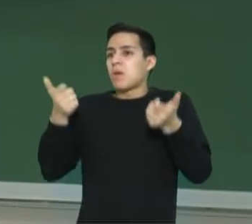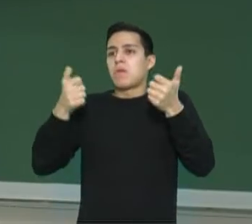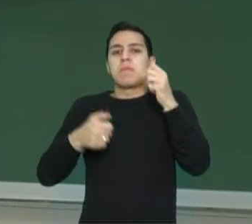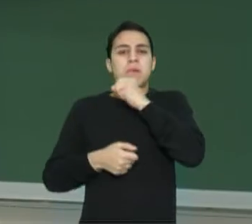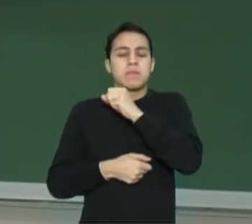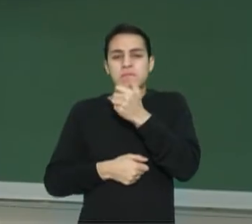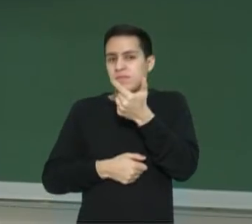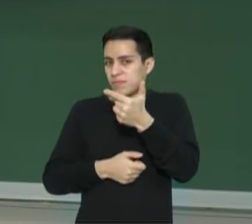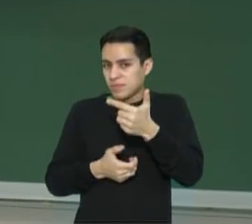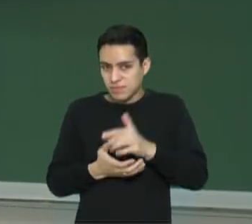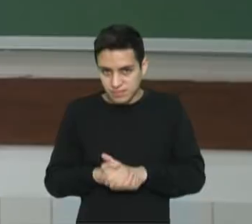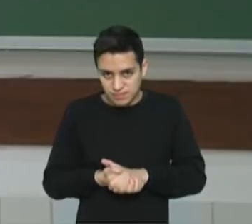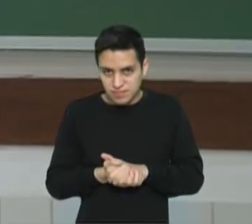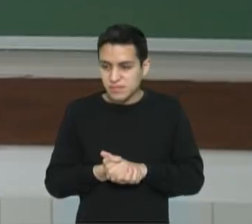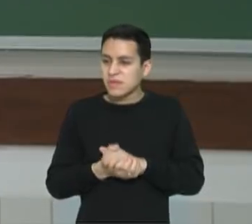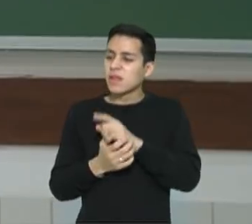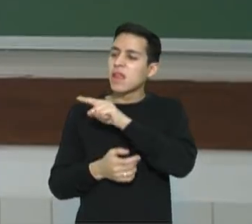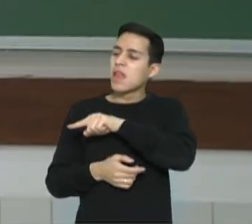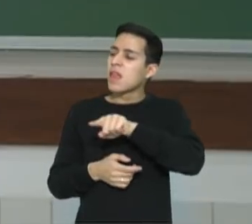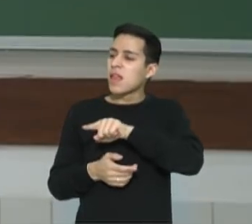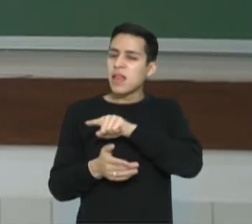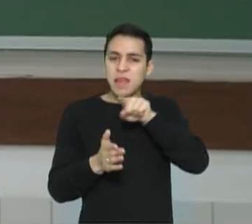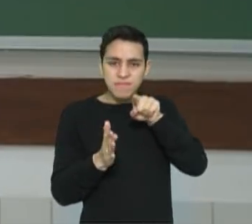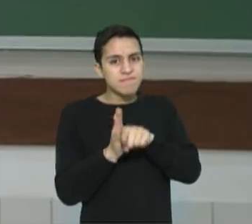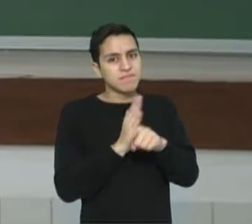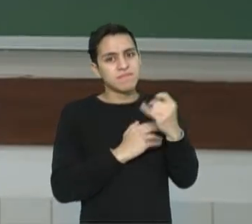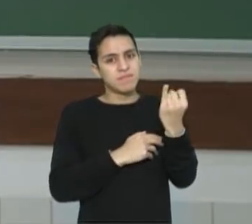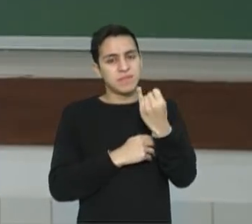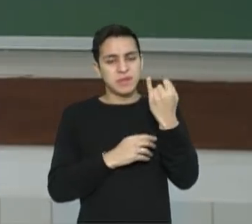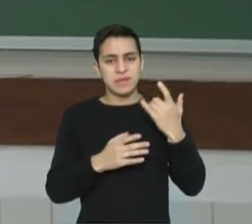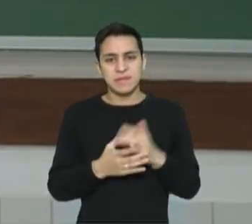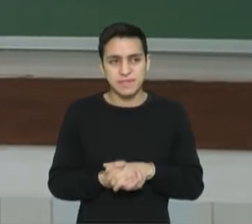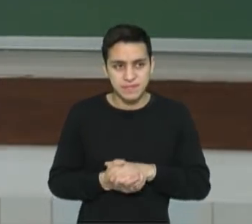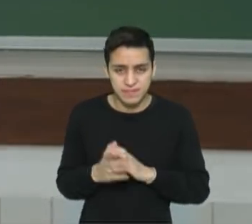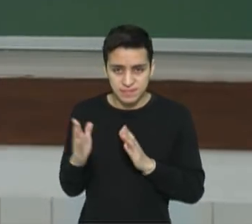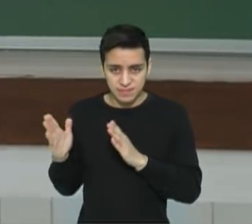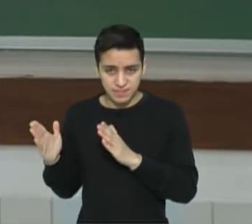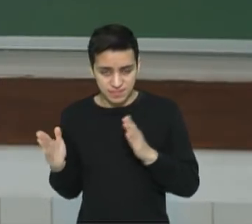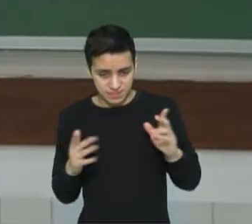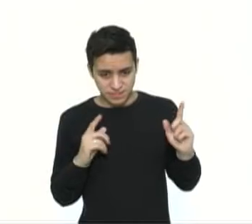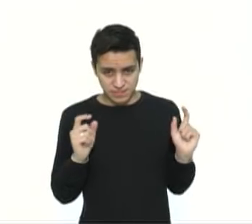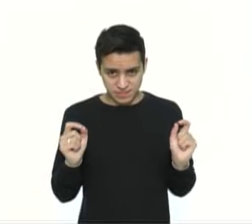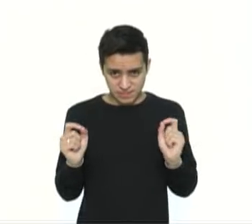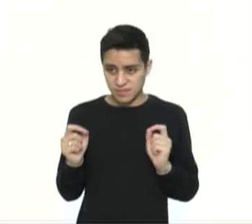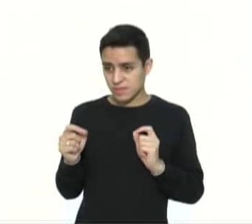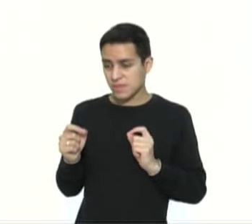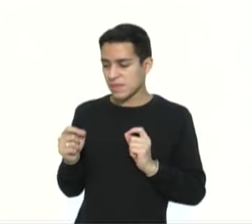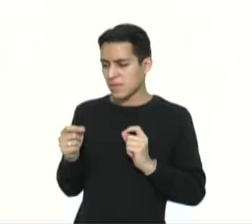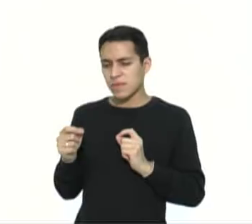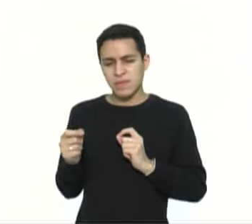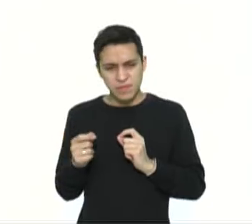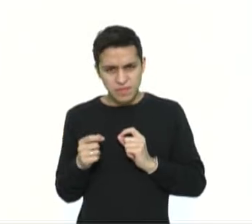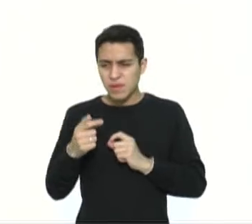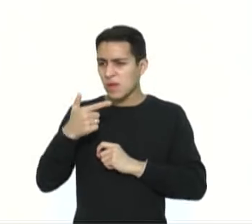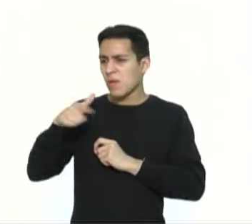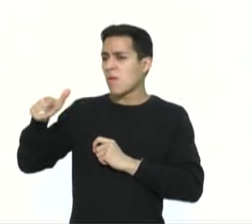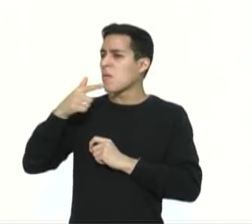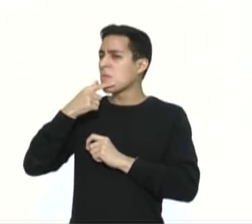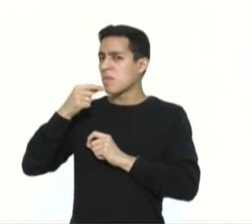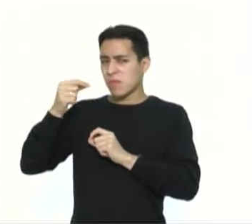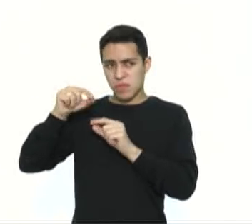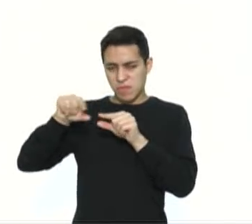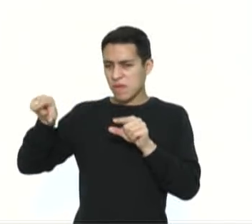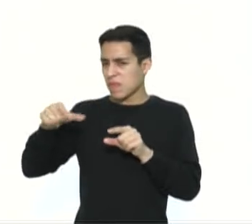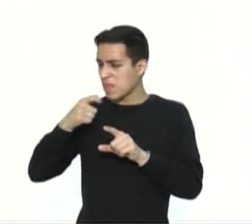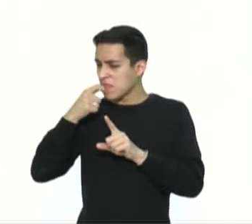não é isso? Então, aí essa é uma questão importante. Continuando, sob a influência do norte-americano Robert Sternberg,